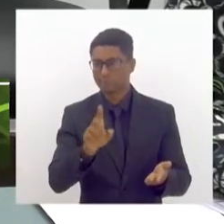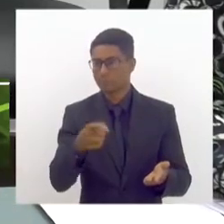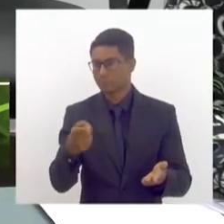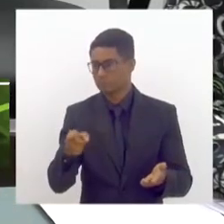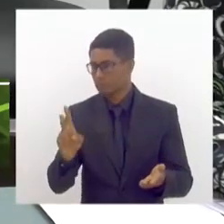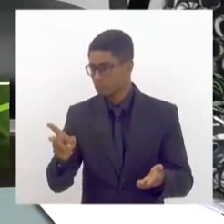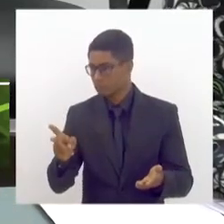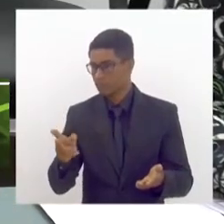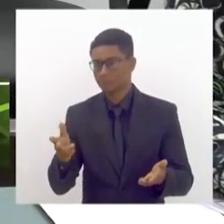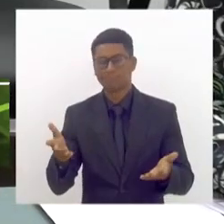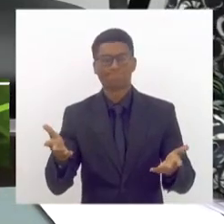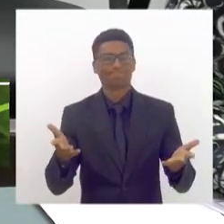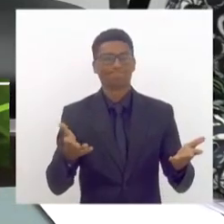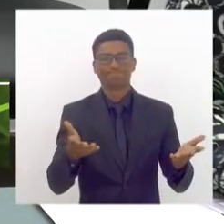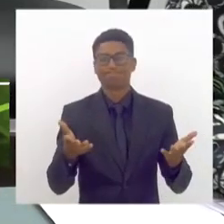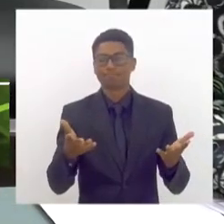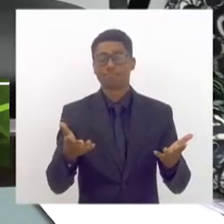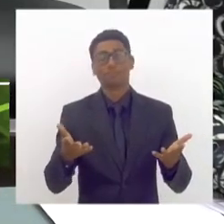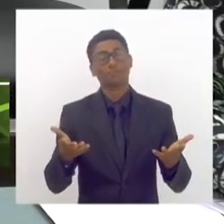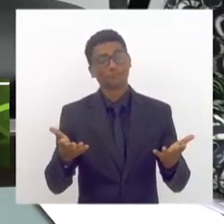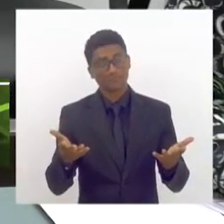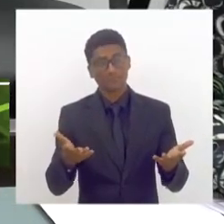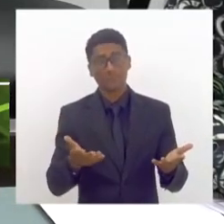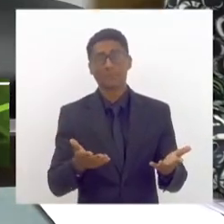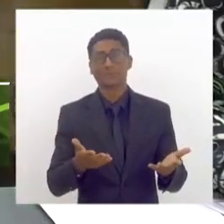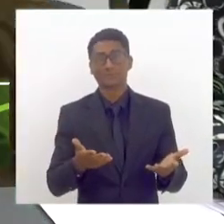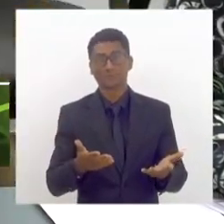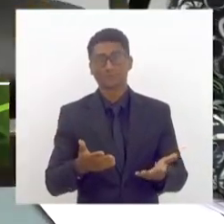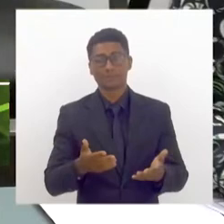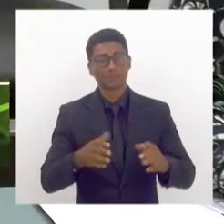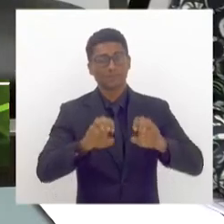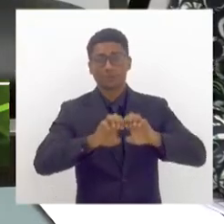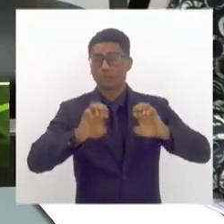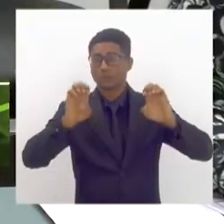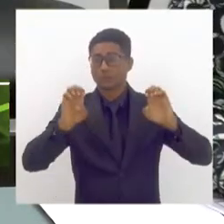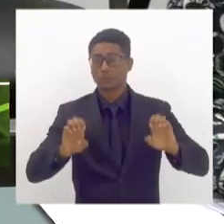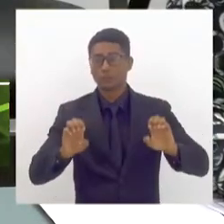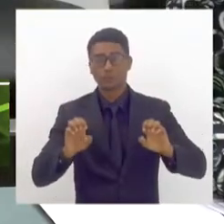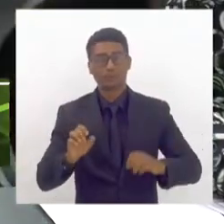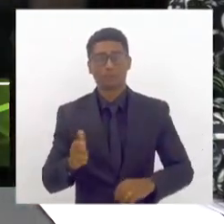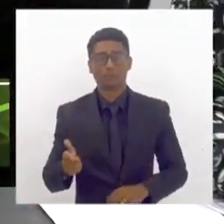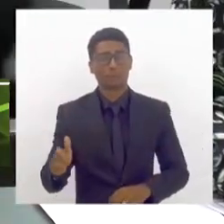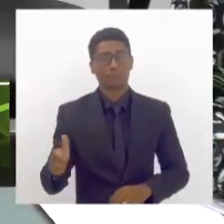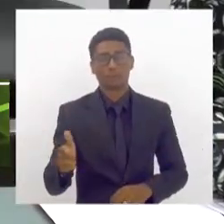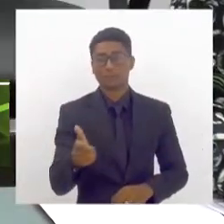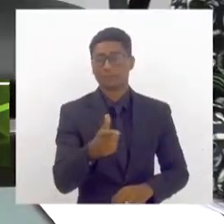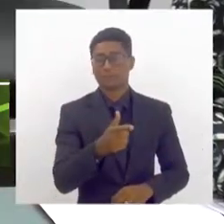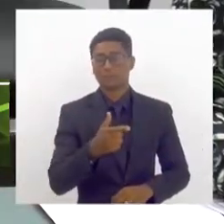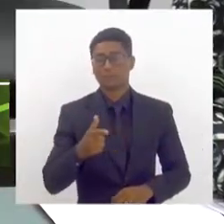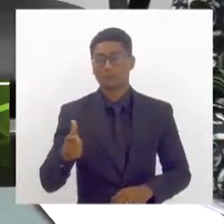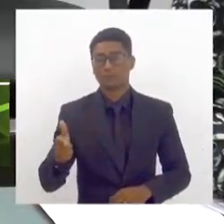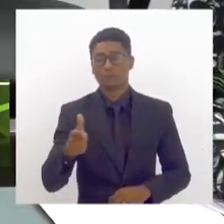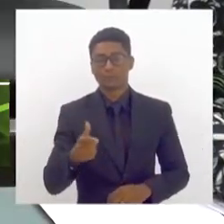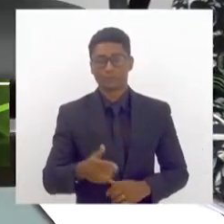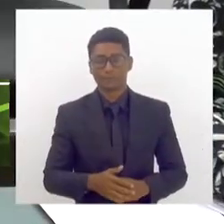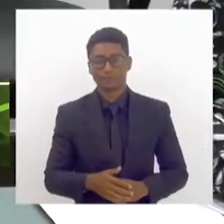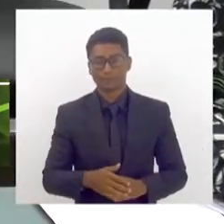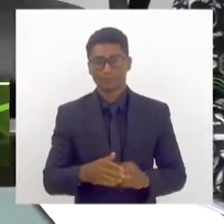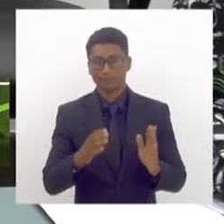indisponibilidade total dos recursos financeiros, porque não possui estrutura para executar. Pode passar, por gentileza?